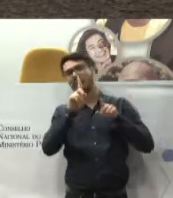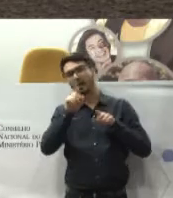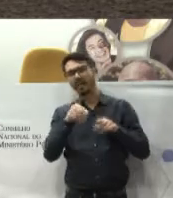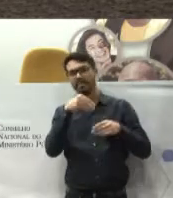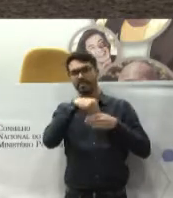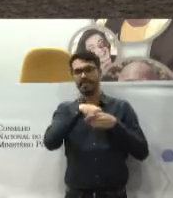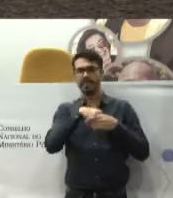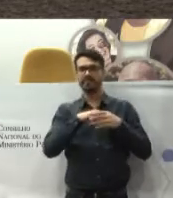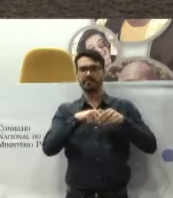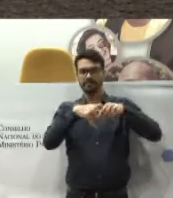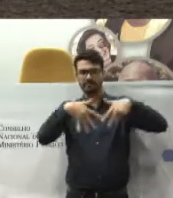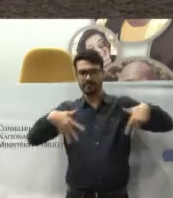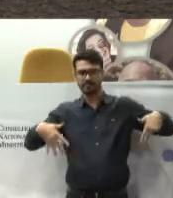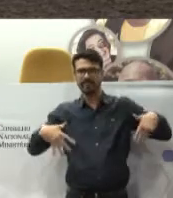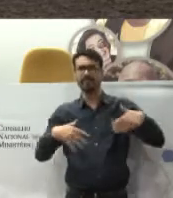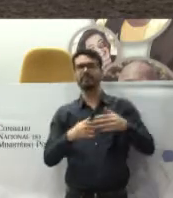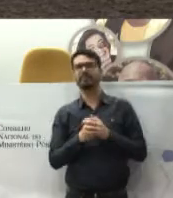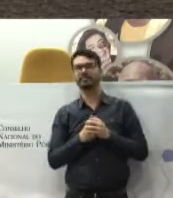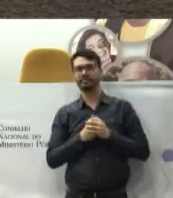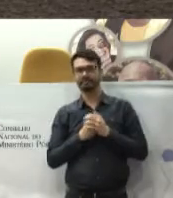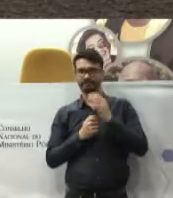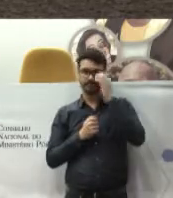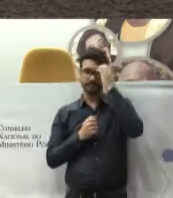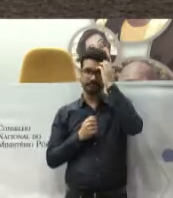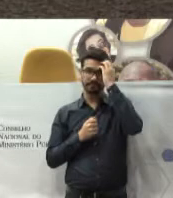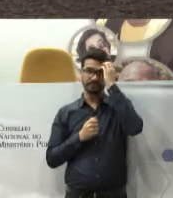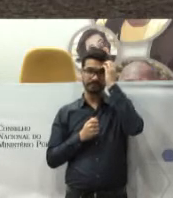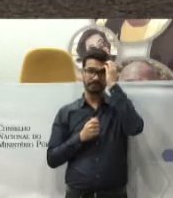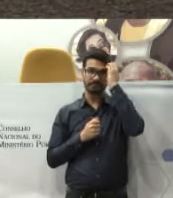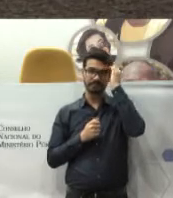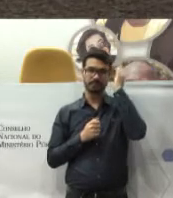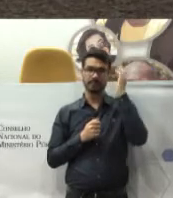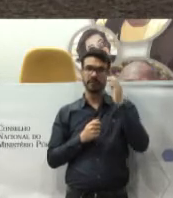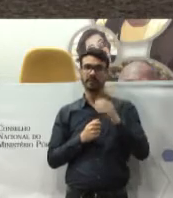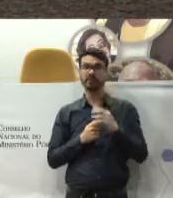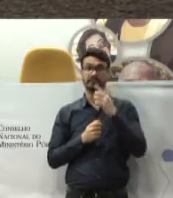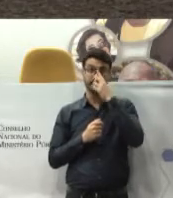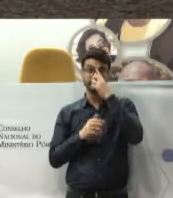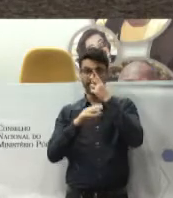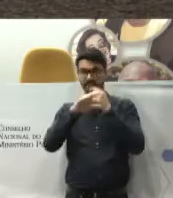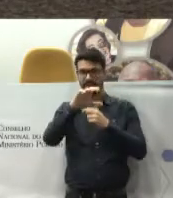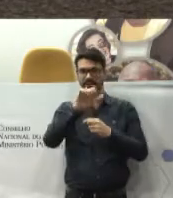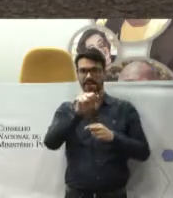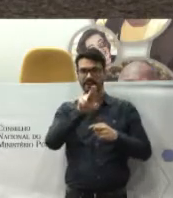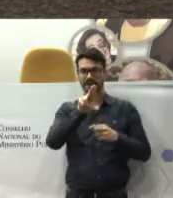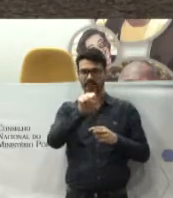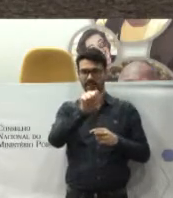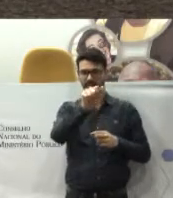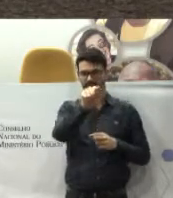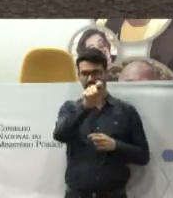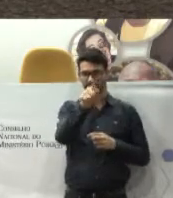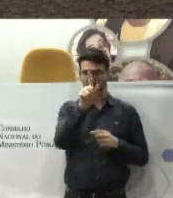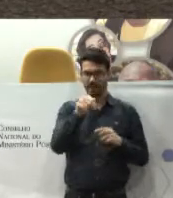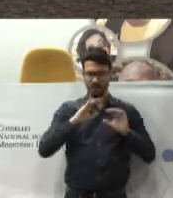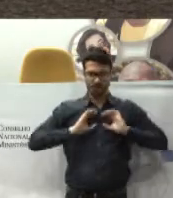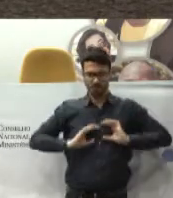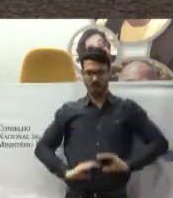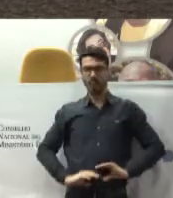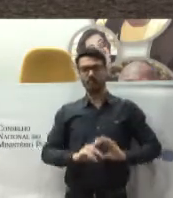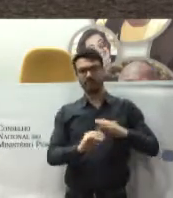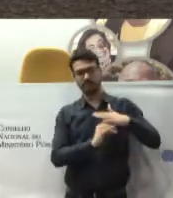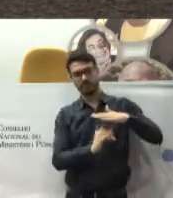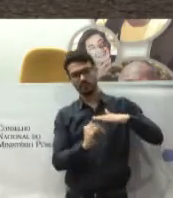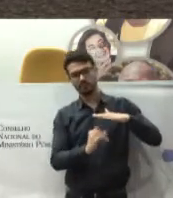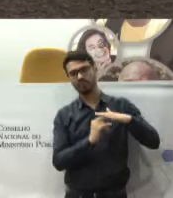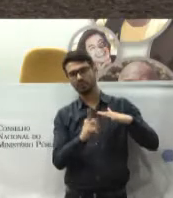dos litígios irradiados que faz com que cuja causa é o comportamento da